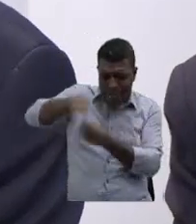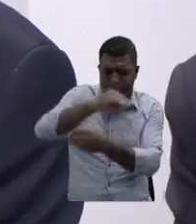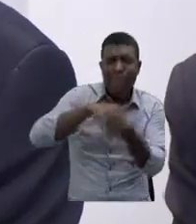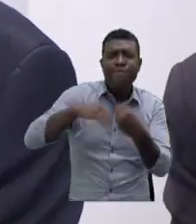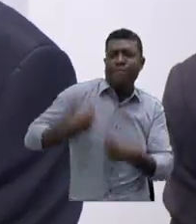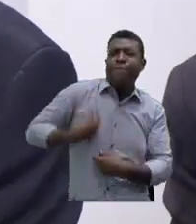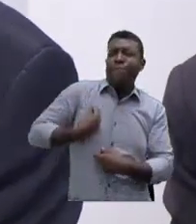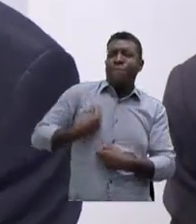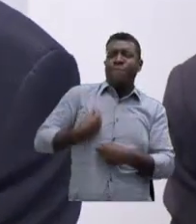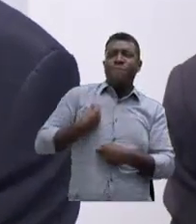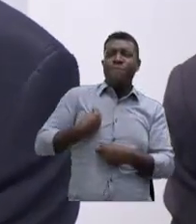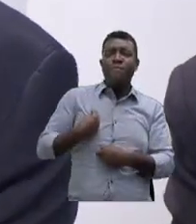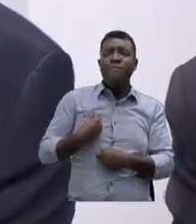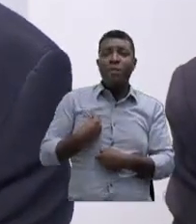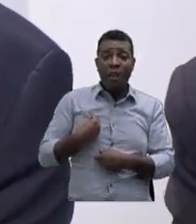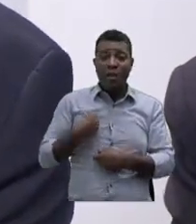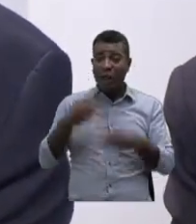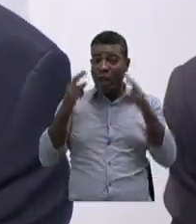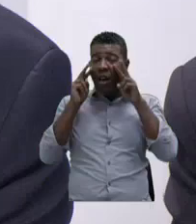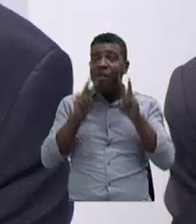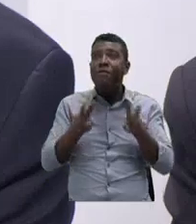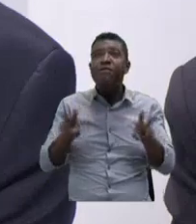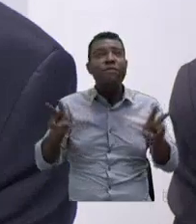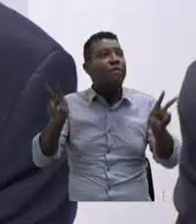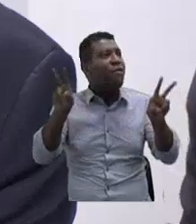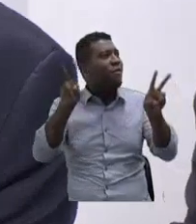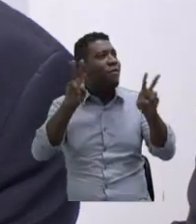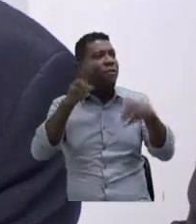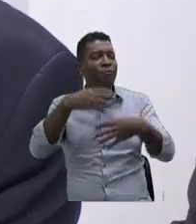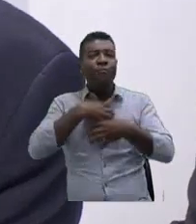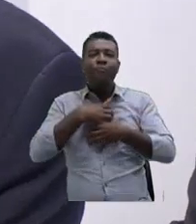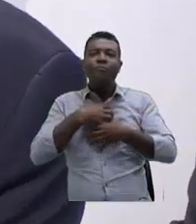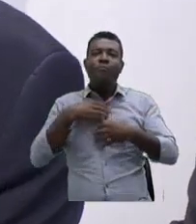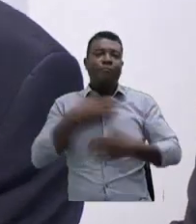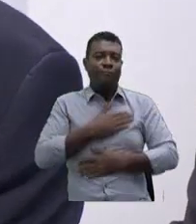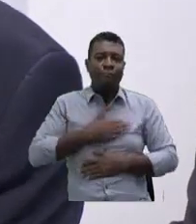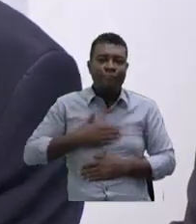assim, bastante satisfatório. Então, secretário, de fato,